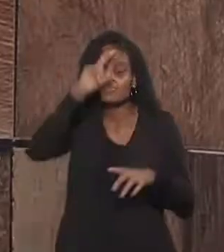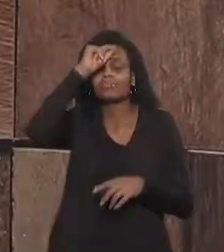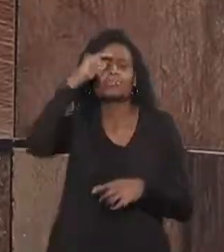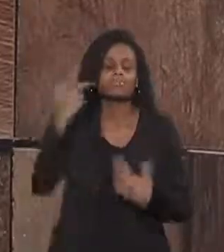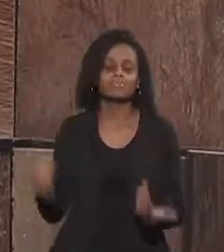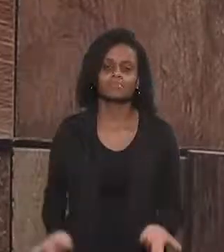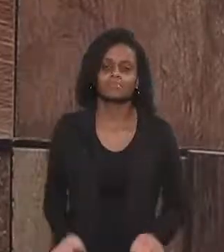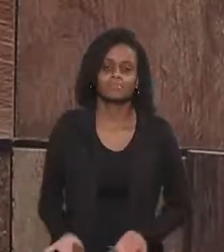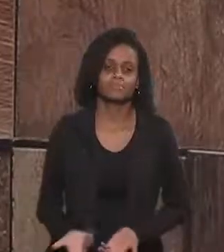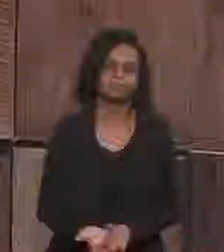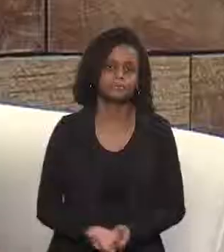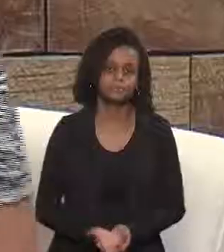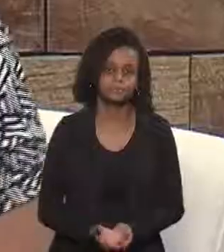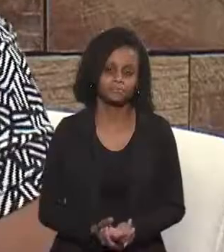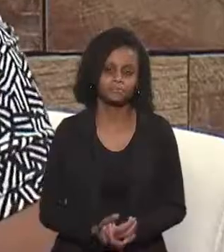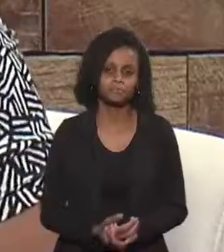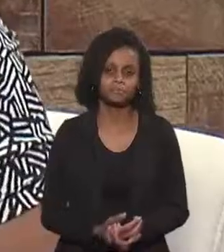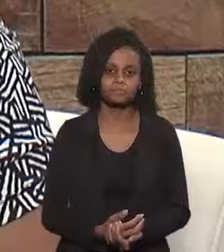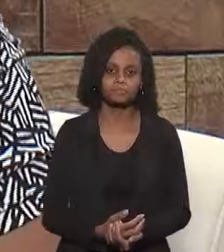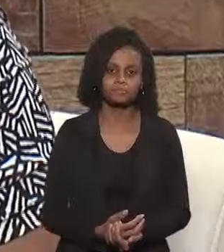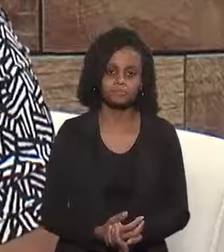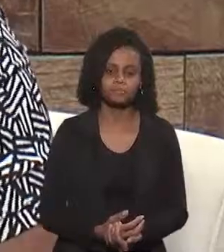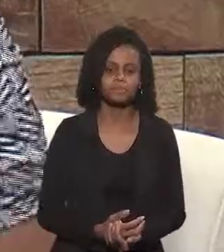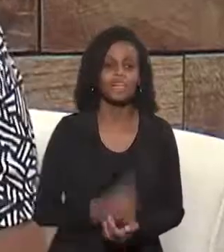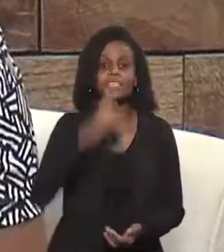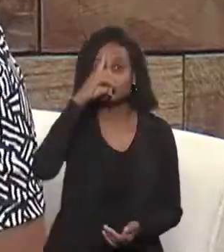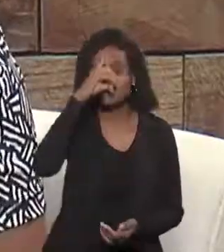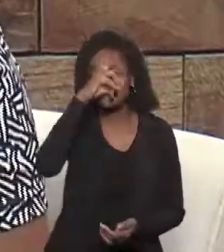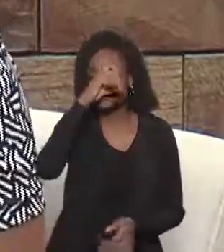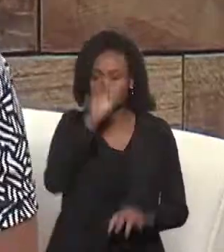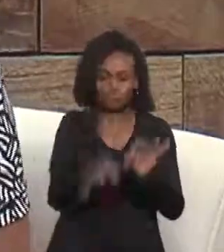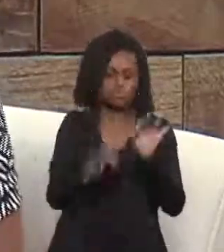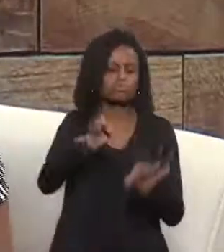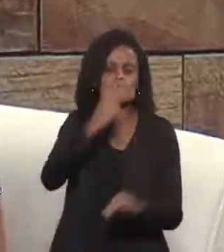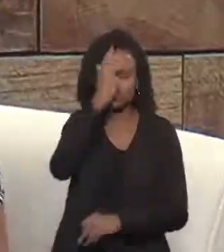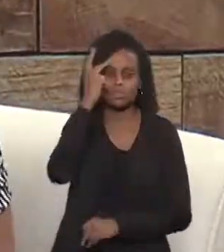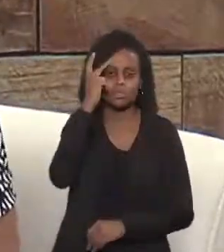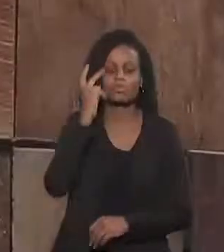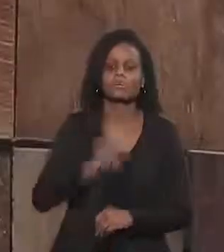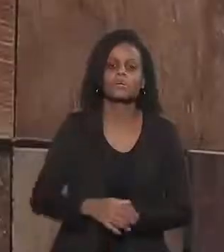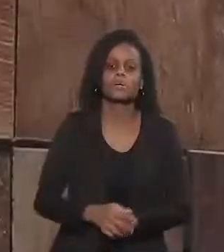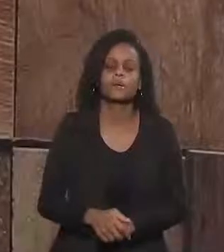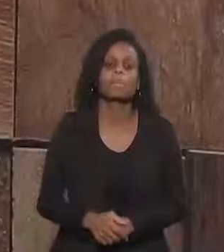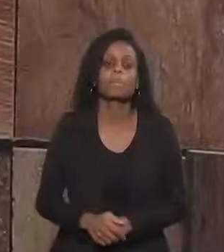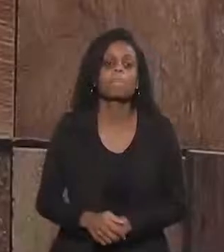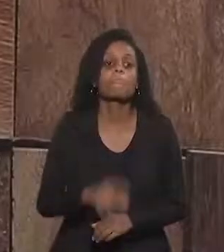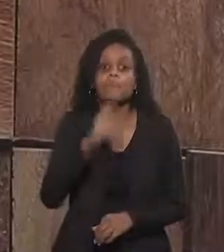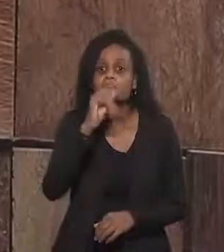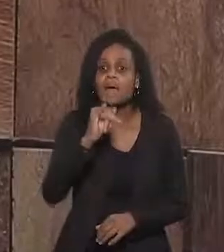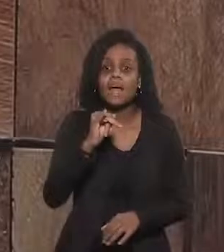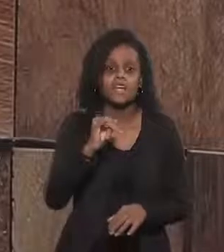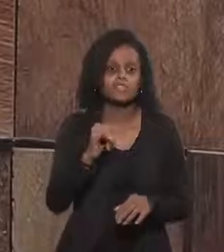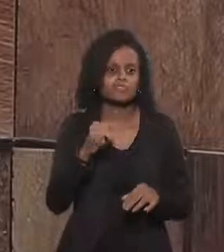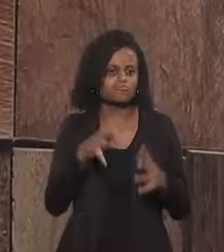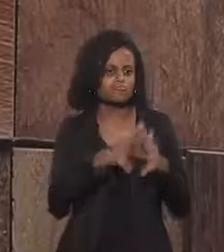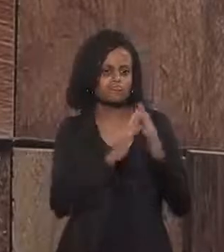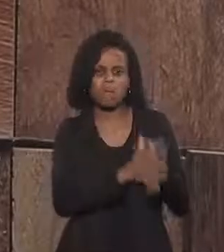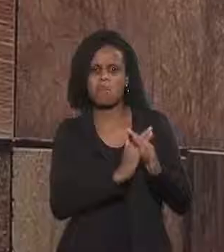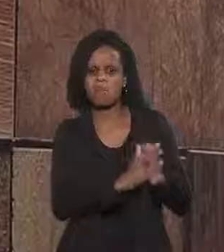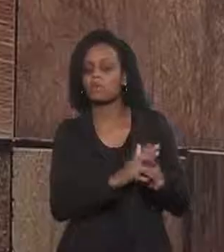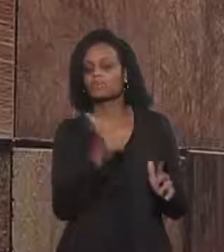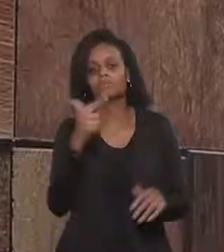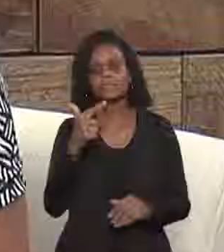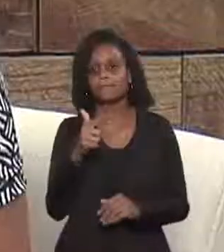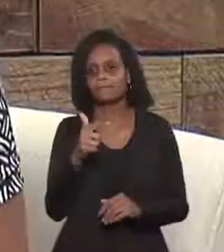fazer o que quiser. É muito difícil, nesse momento, julgar também essas pessoas. Não, mas ninguém não julga, não. E os pais não